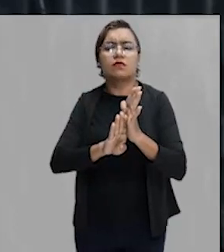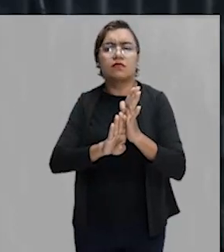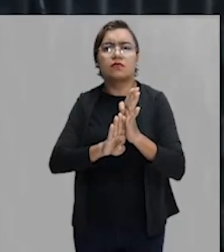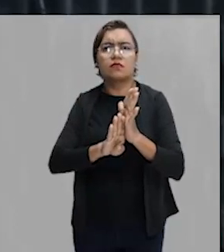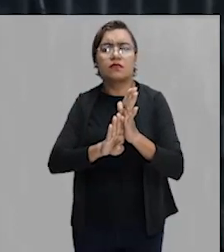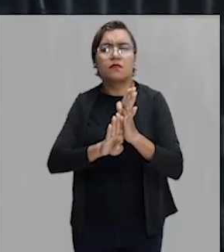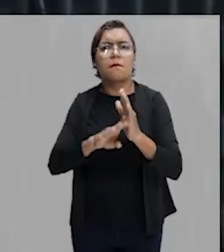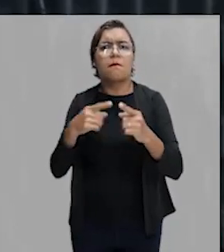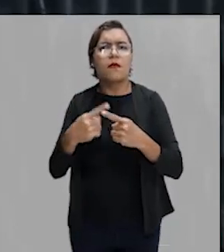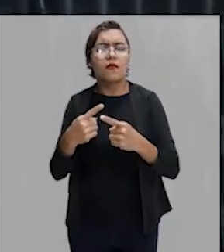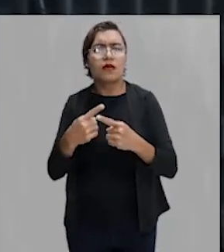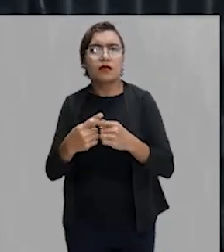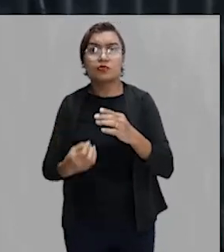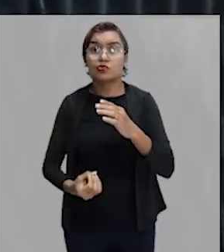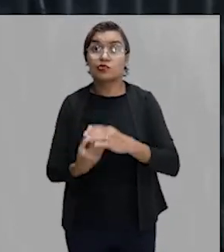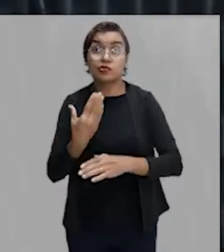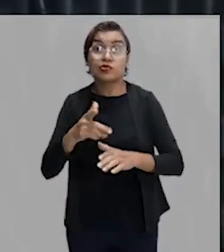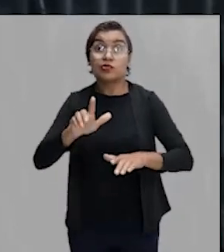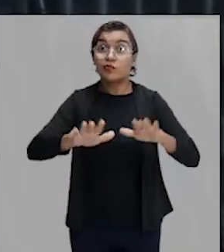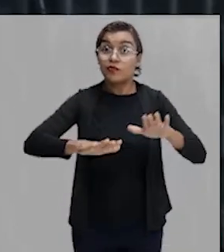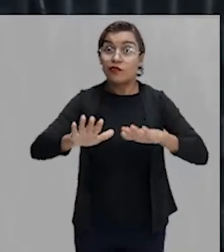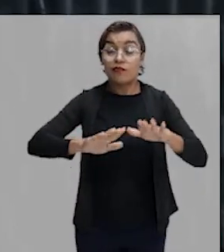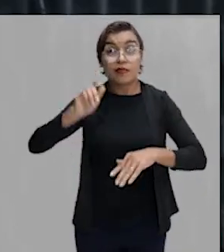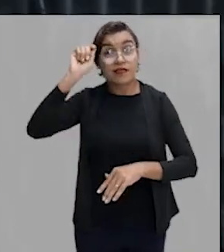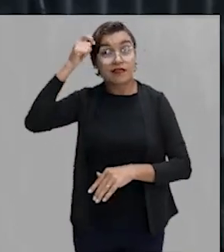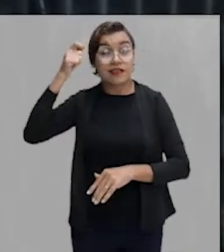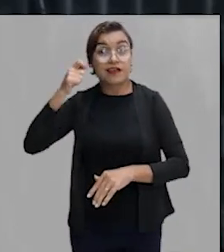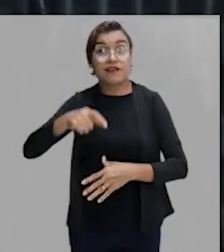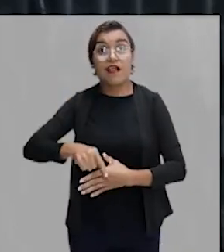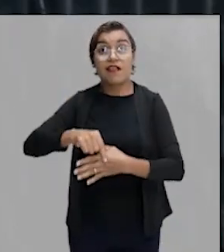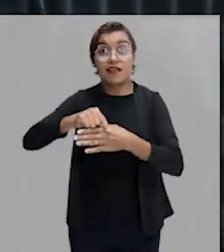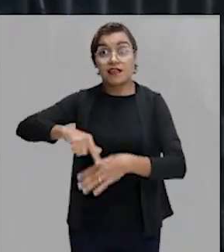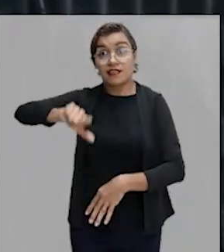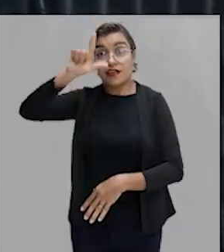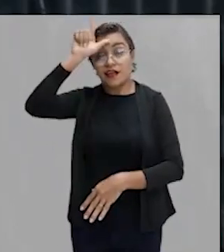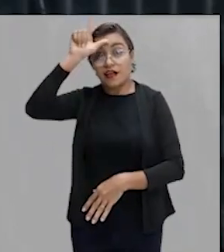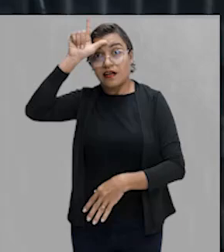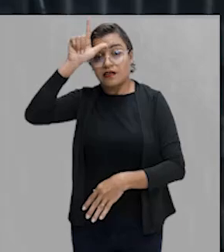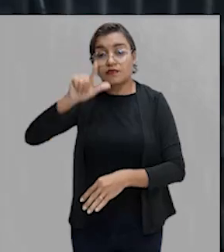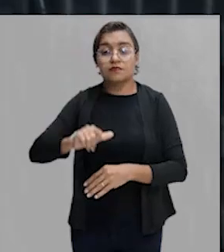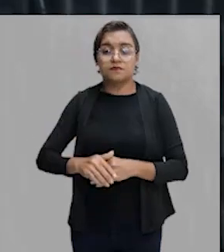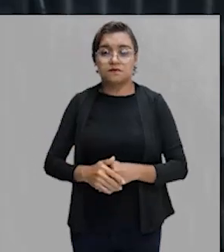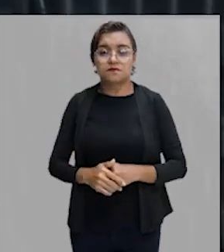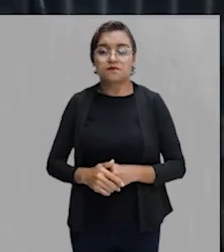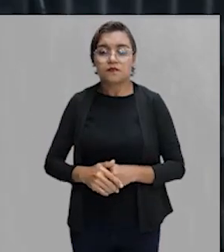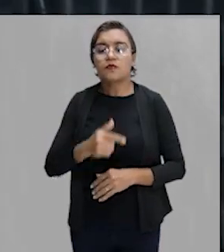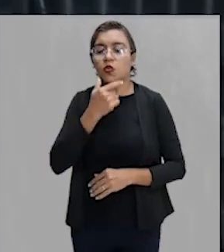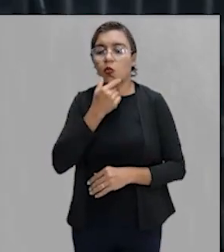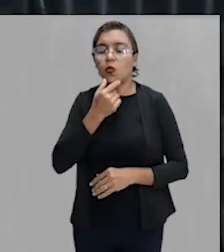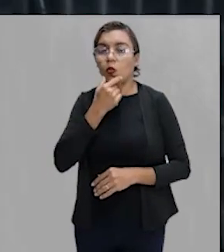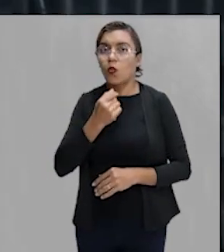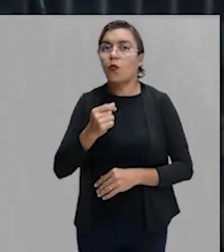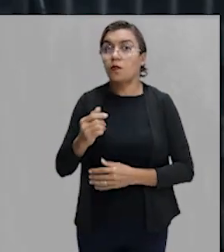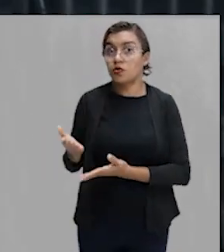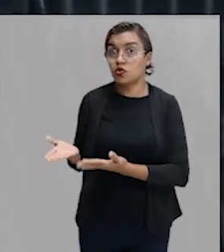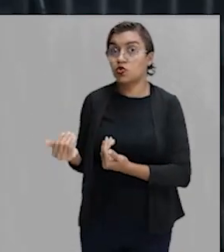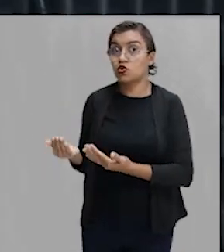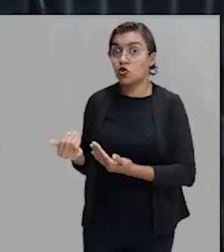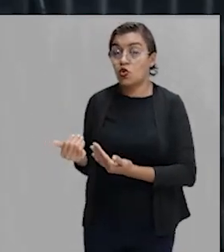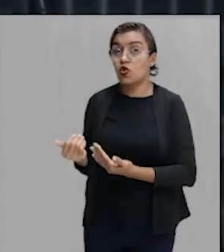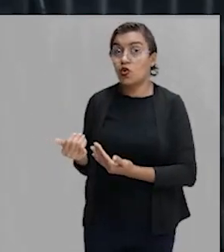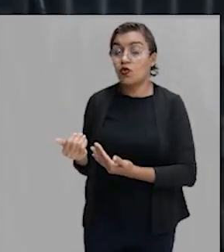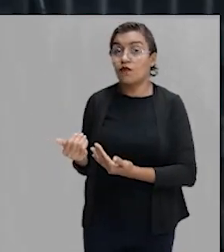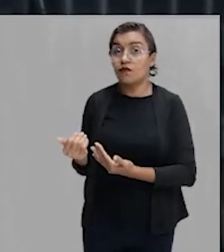causa imediata do surgimento do movimento negro, liderado por Martin Luther King Jr., um jovem